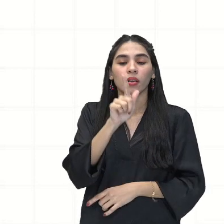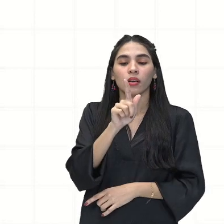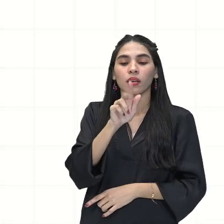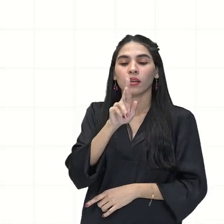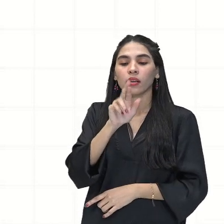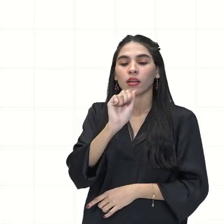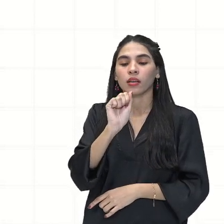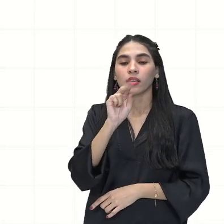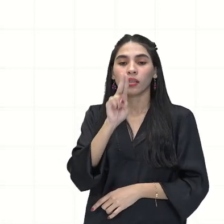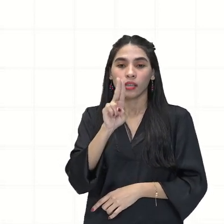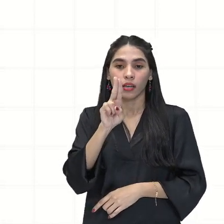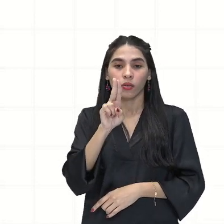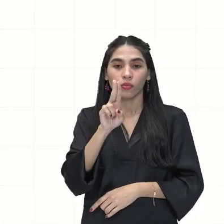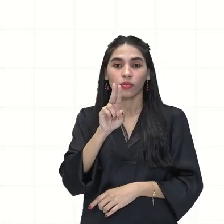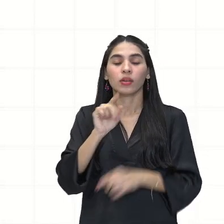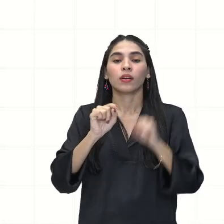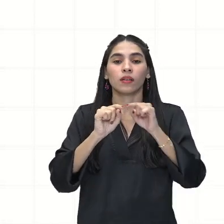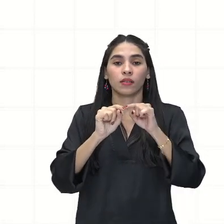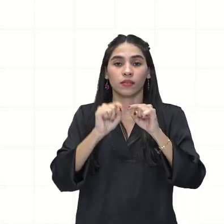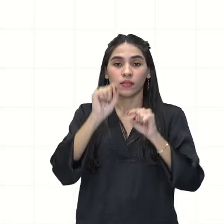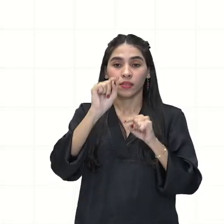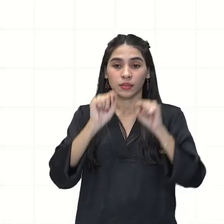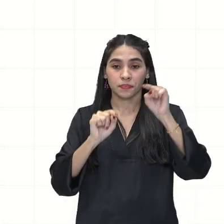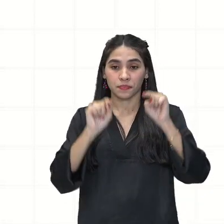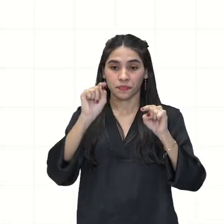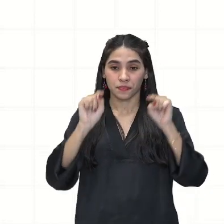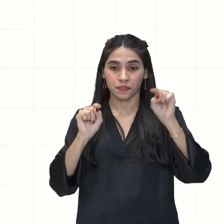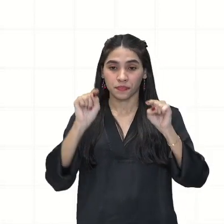O grau de